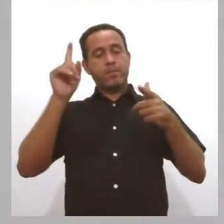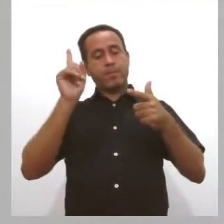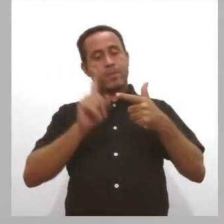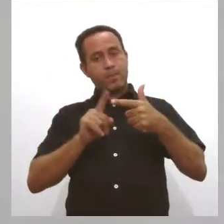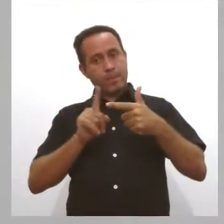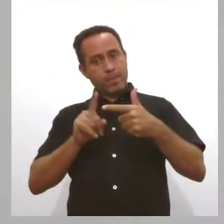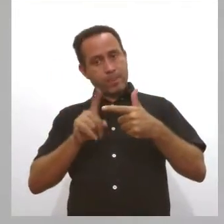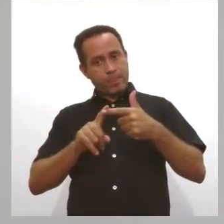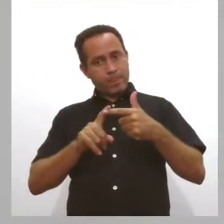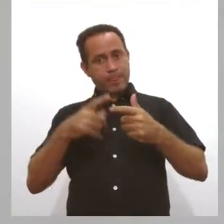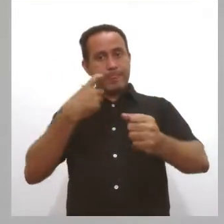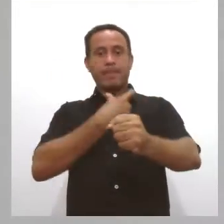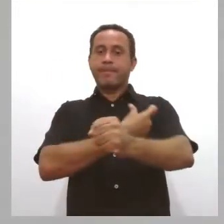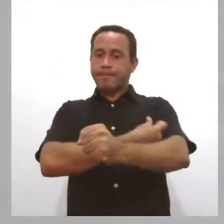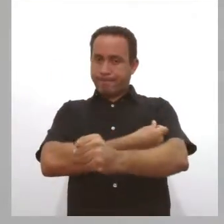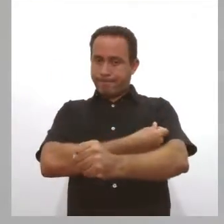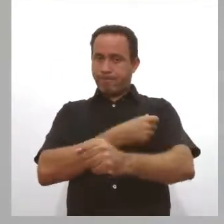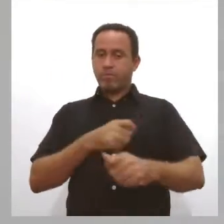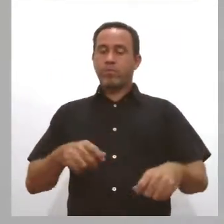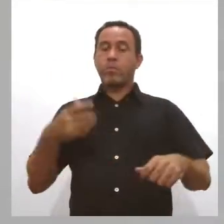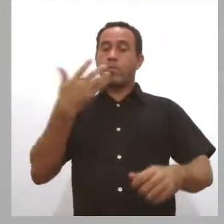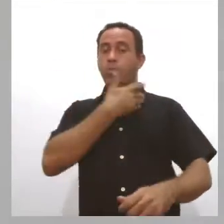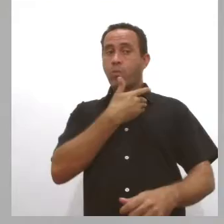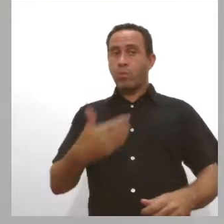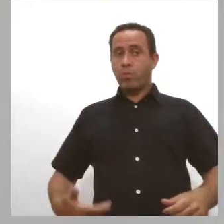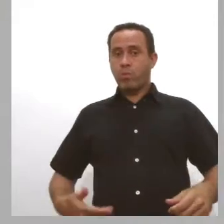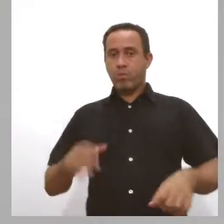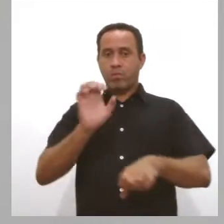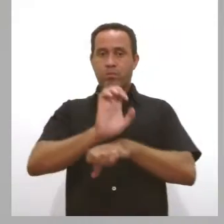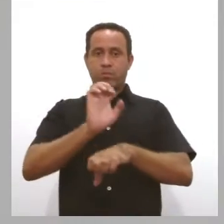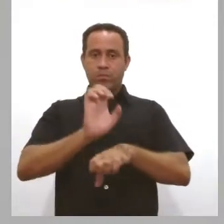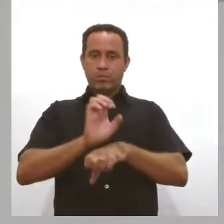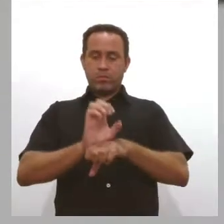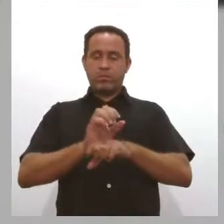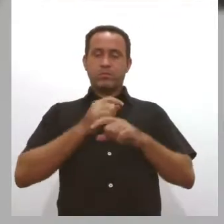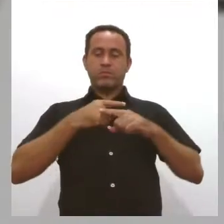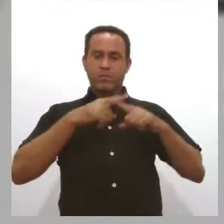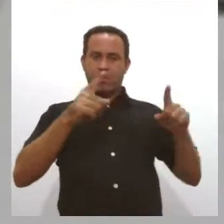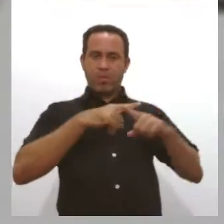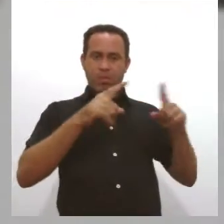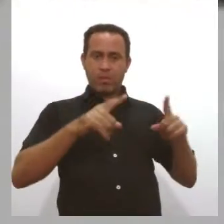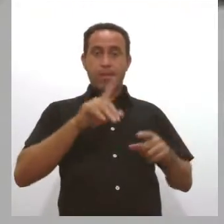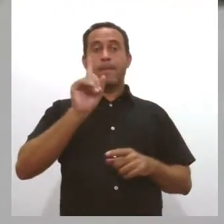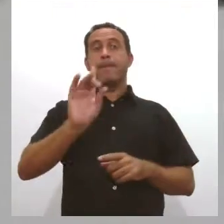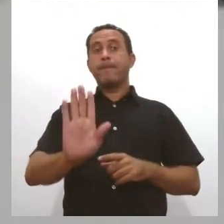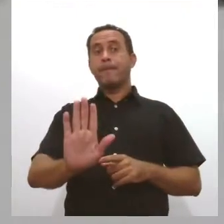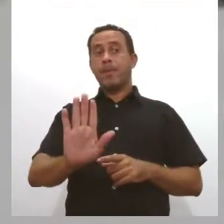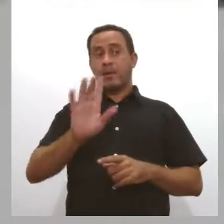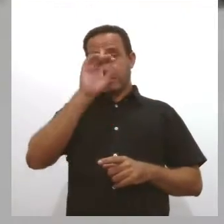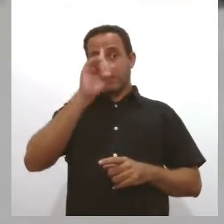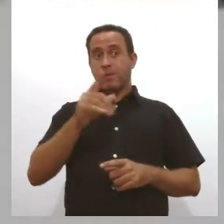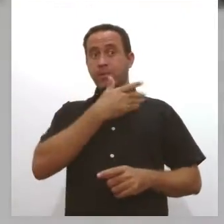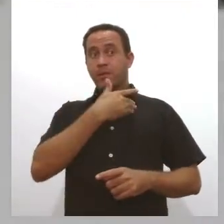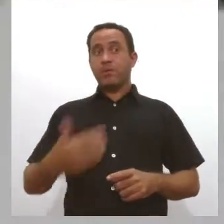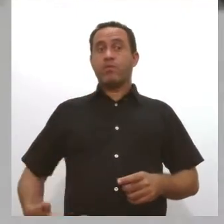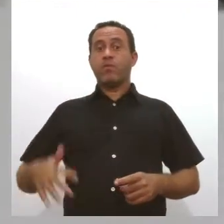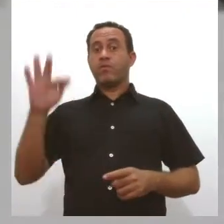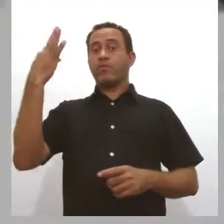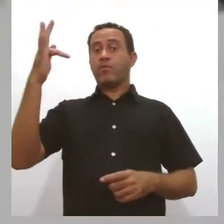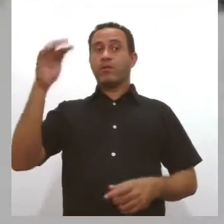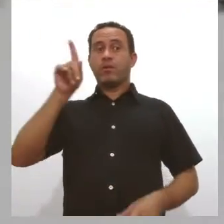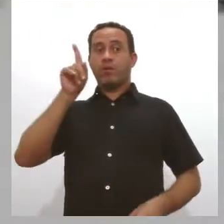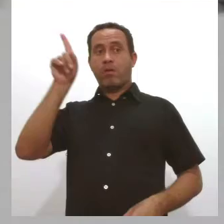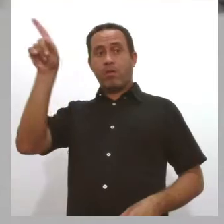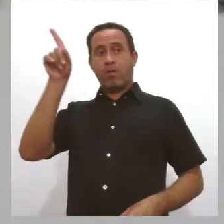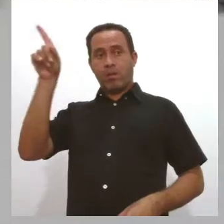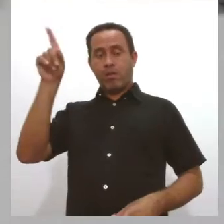o da vacinação. Para ele, o governo estadual recebe as críticas, mas quem manda a vacina é o governo federal. O terceiro